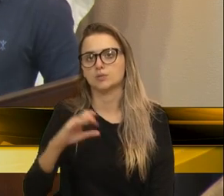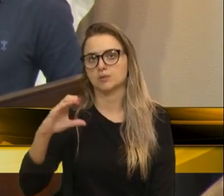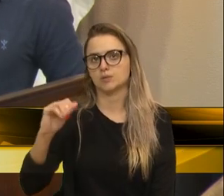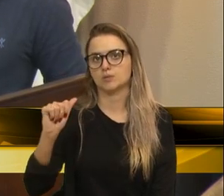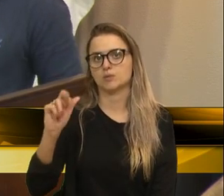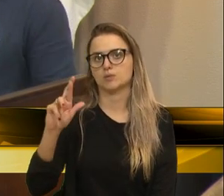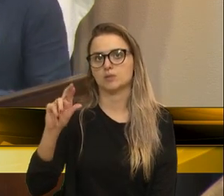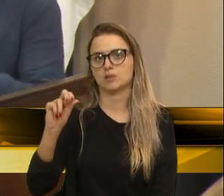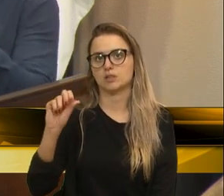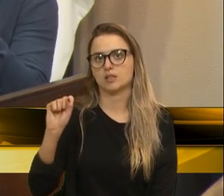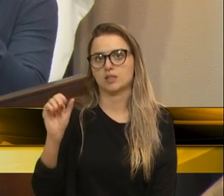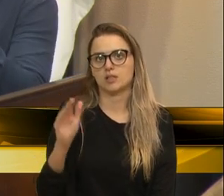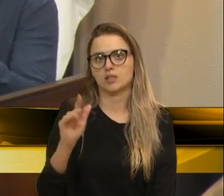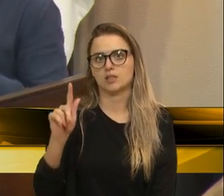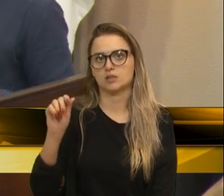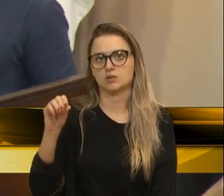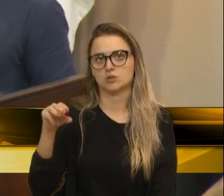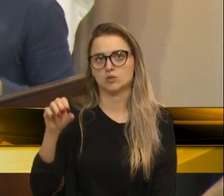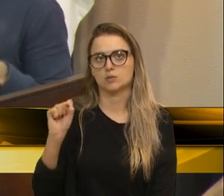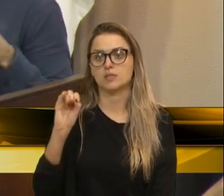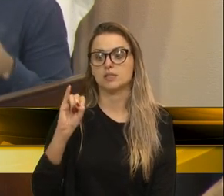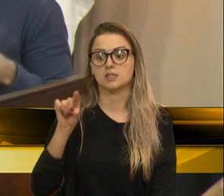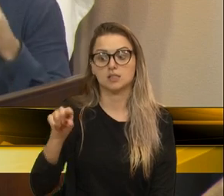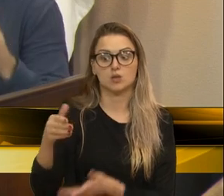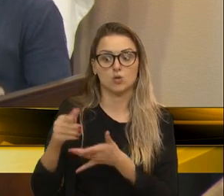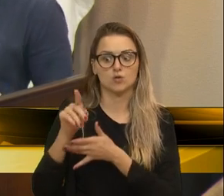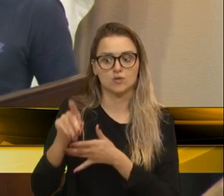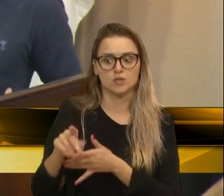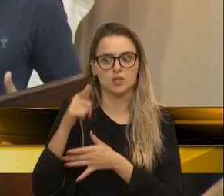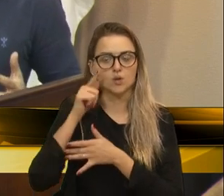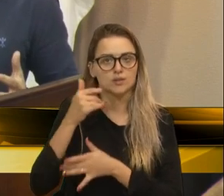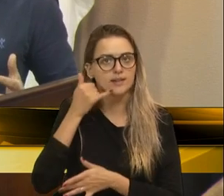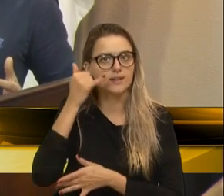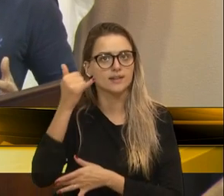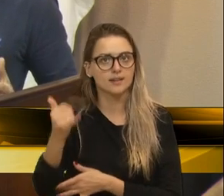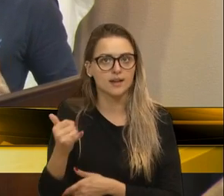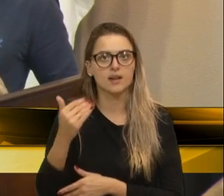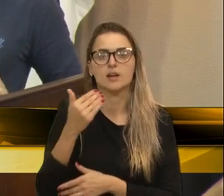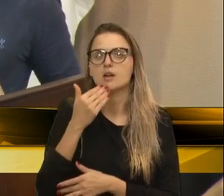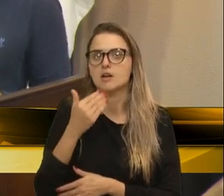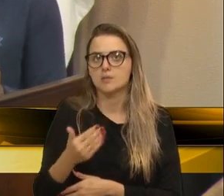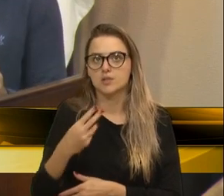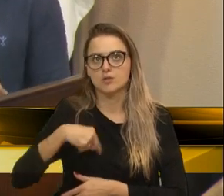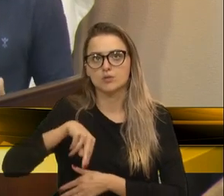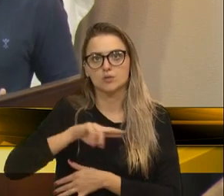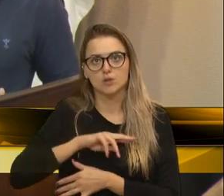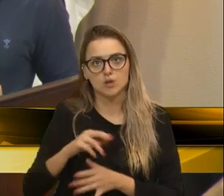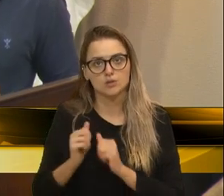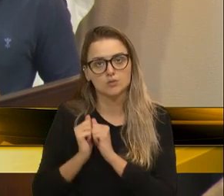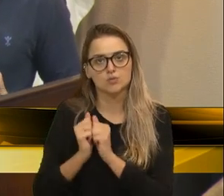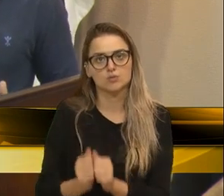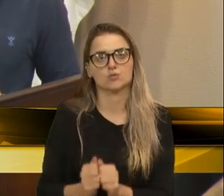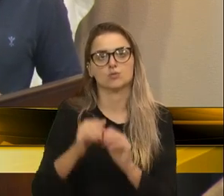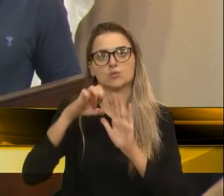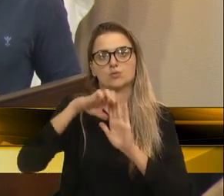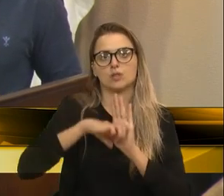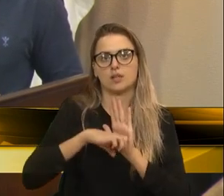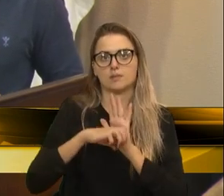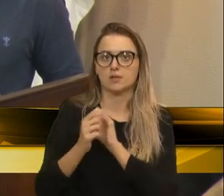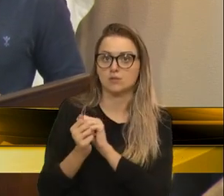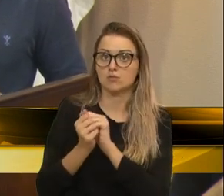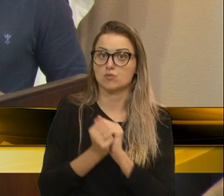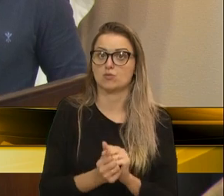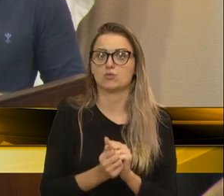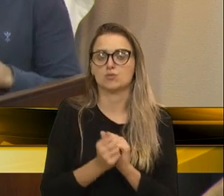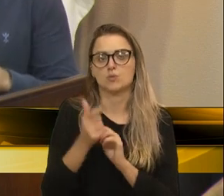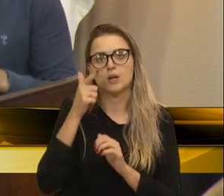bancada gaúcha. Então, se o senhor puder reforçar hoje, ligar para ele, a importância de nós estarmos incluídos nessa emenda da bancada